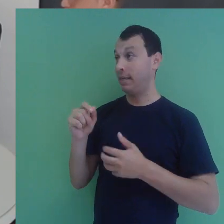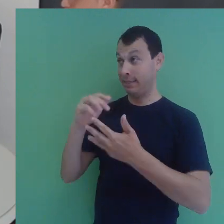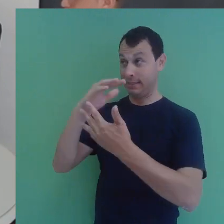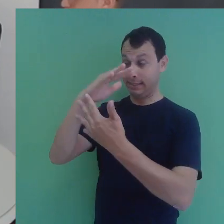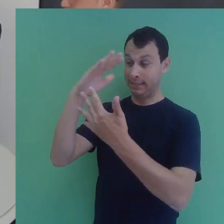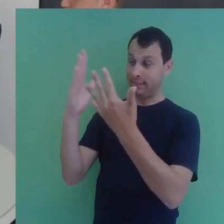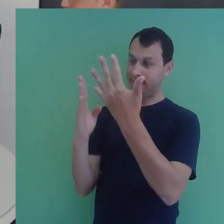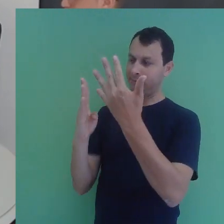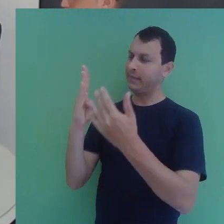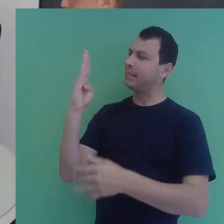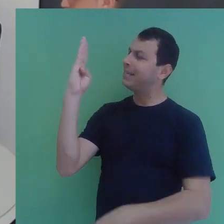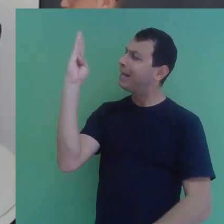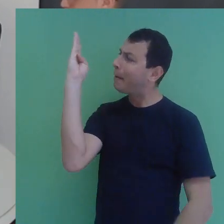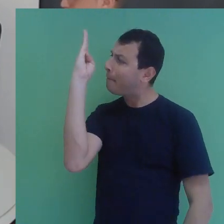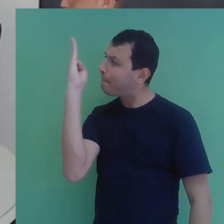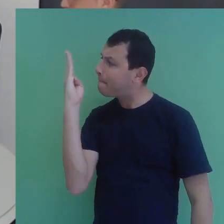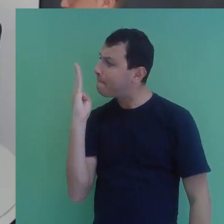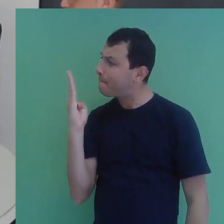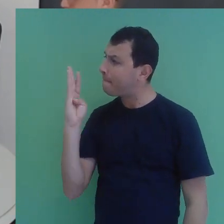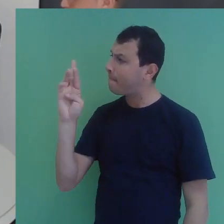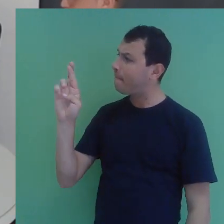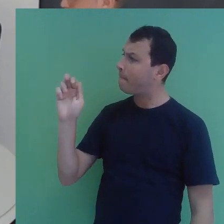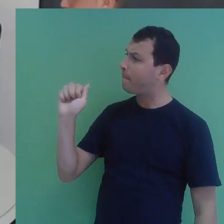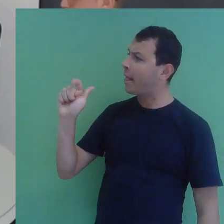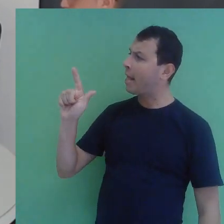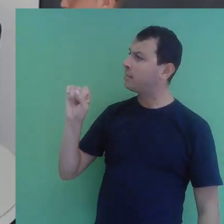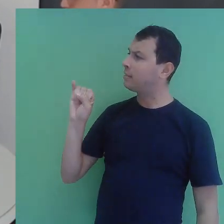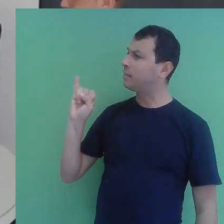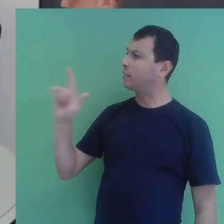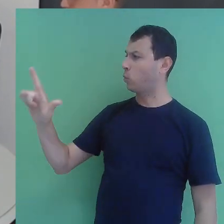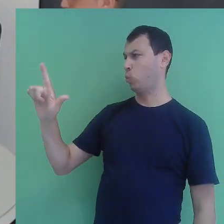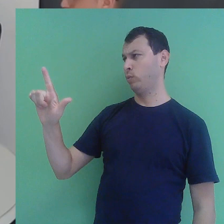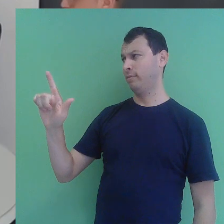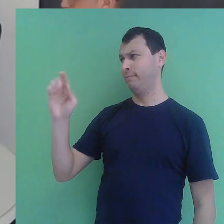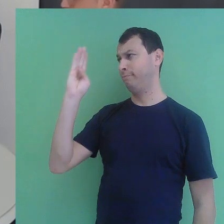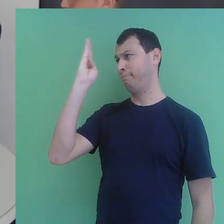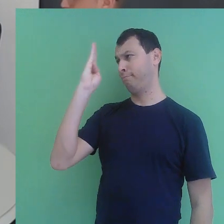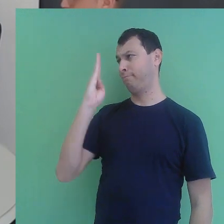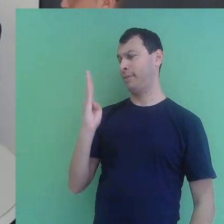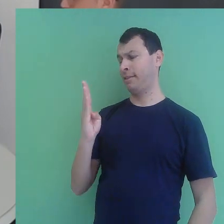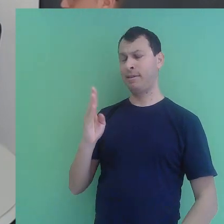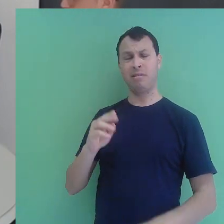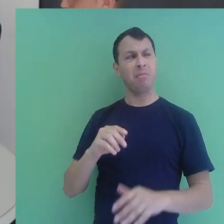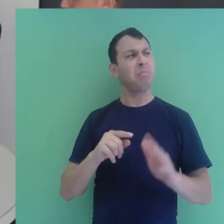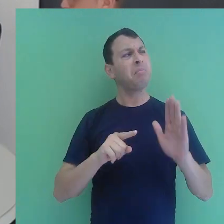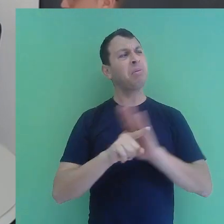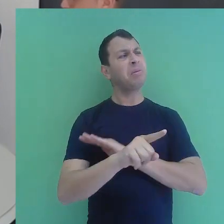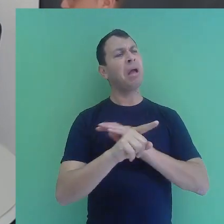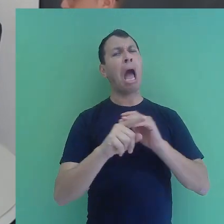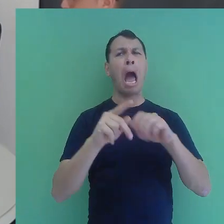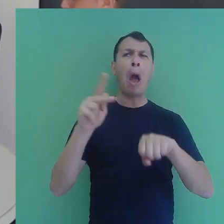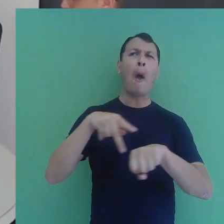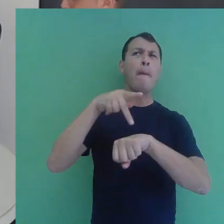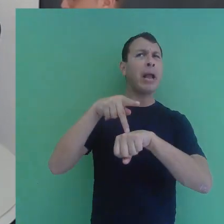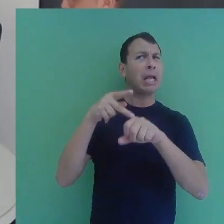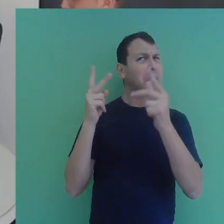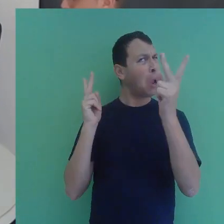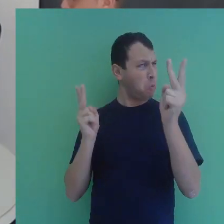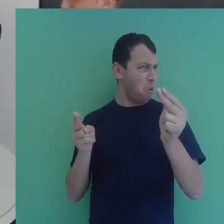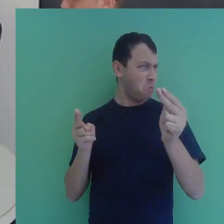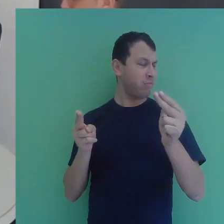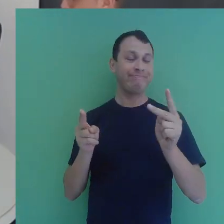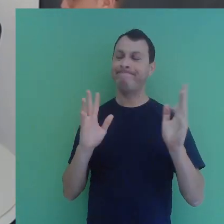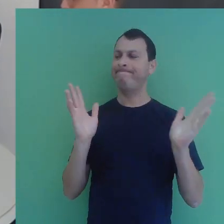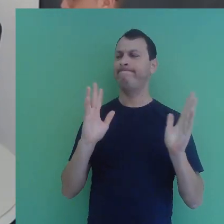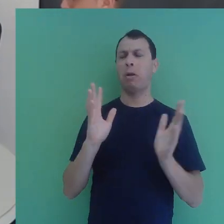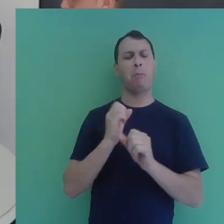a Libras é a língua brasileira de sinais. Muitas pessoas me perguntam, mas olha, lá em tal país é a mesma língua? Não, é impossível que